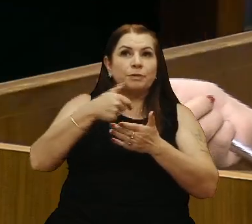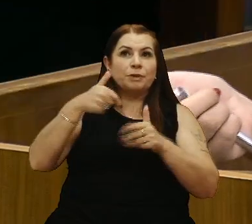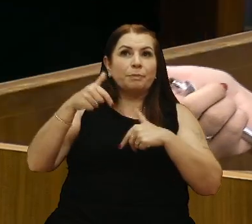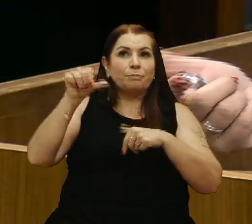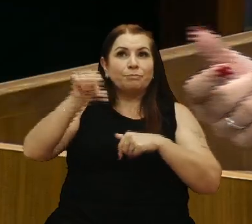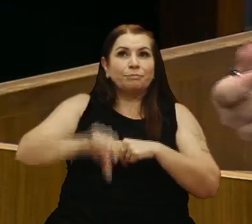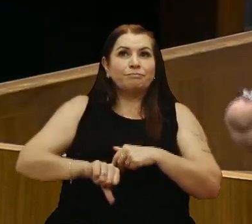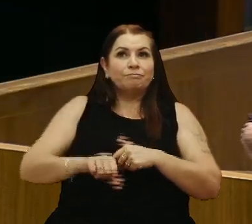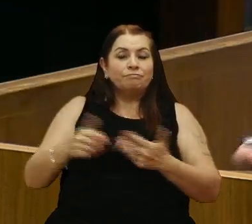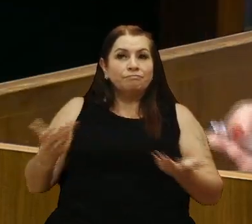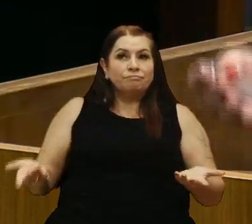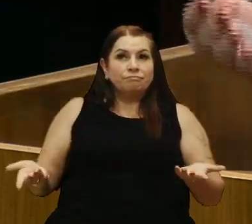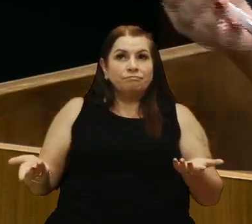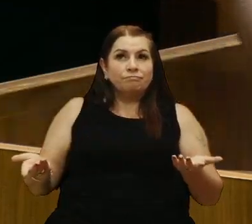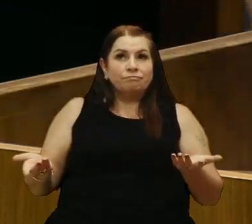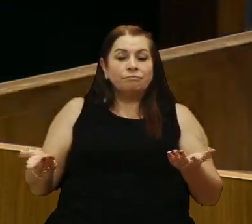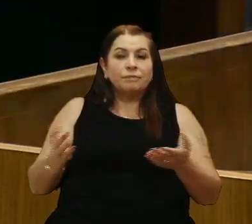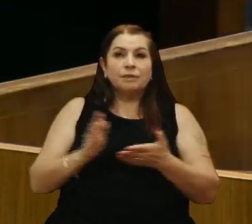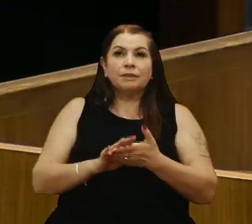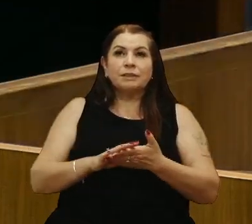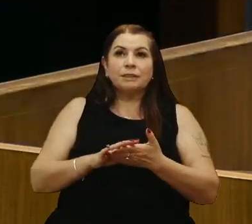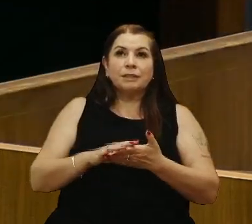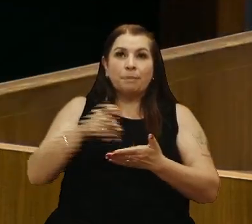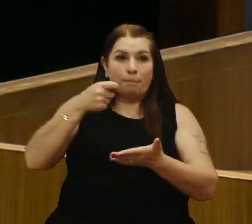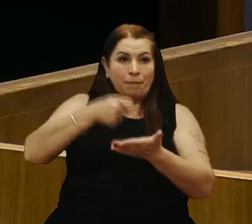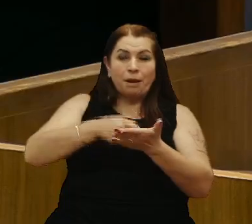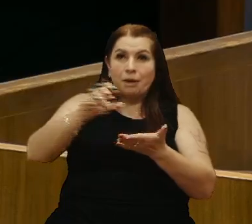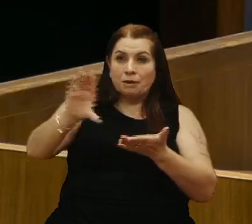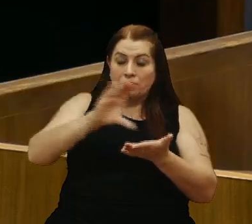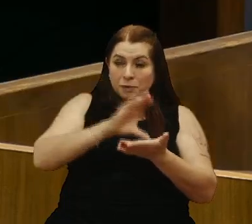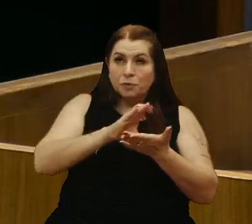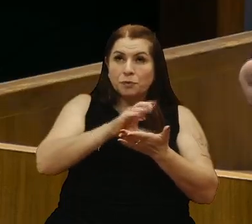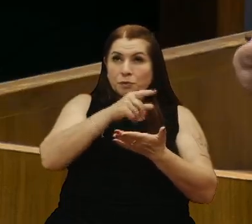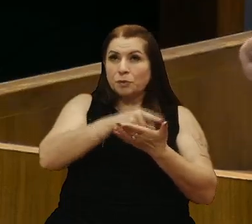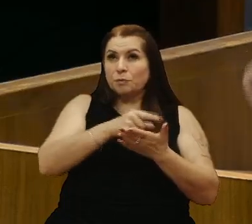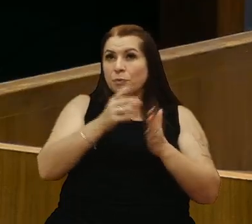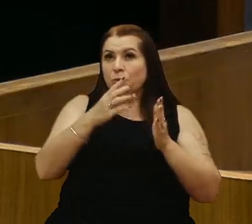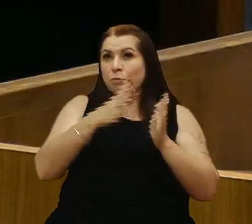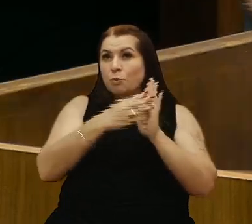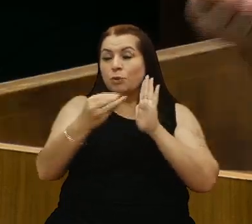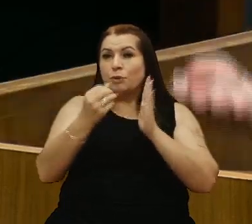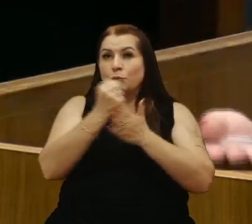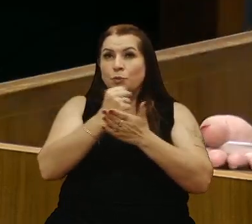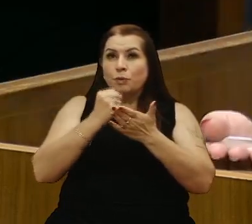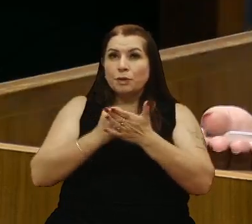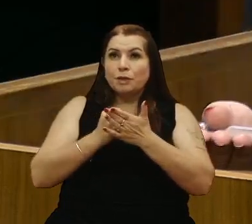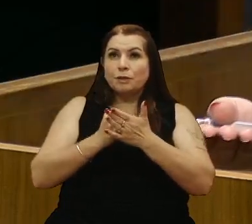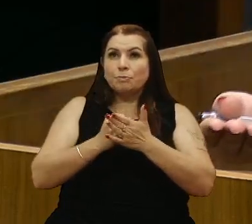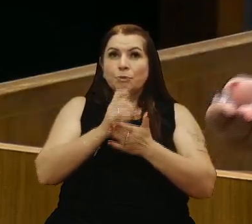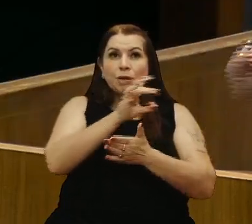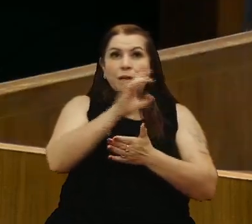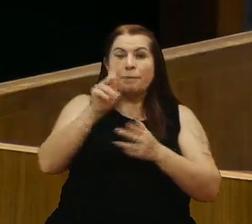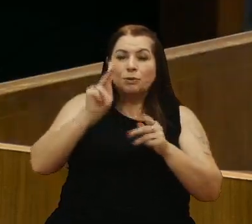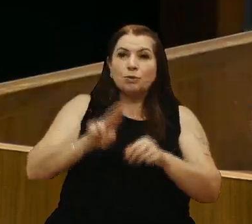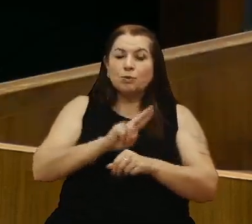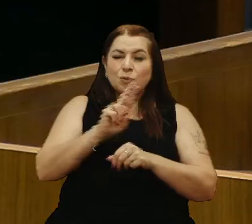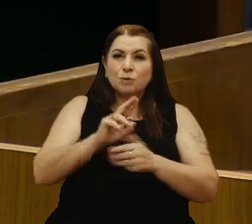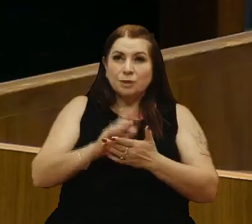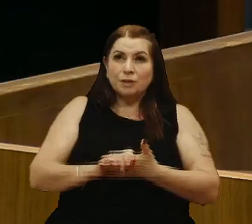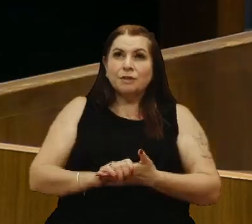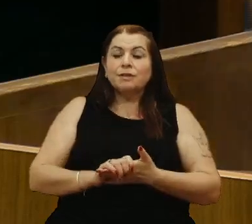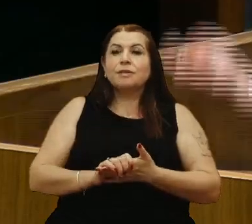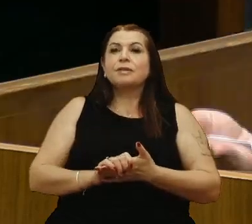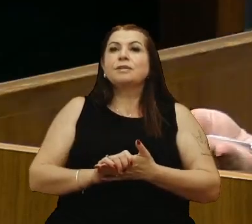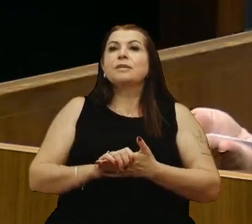piora. A gente está botando o subsídio para um modelo de contrato que é por passageiro. E cada vez